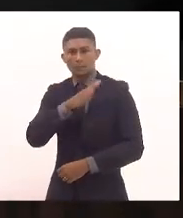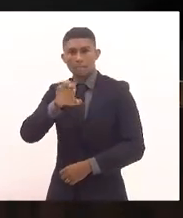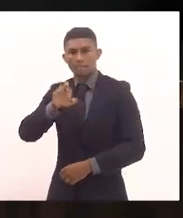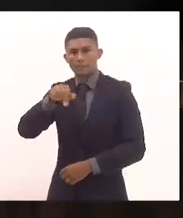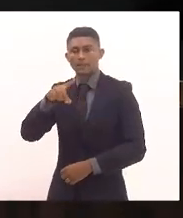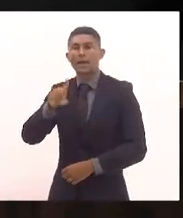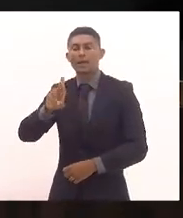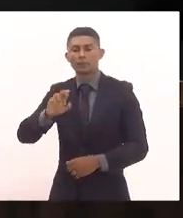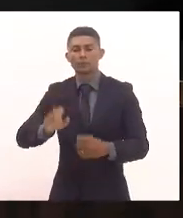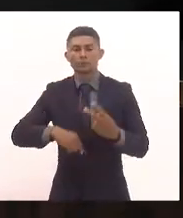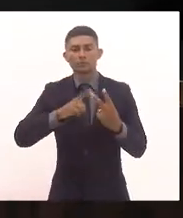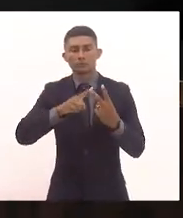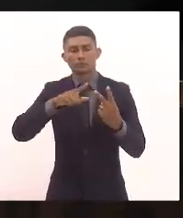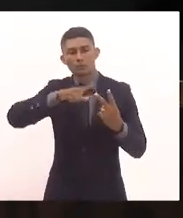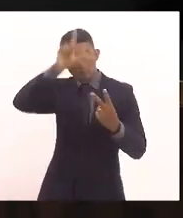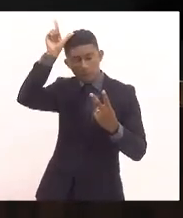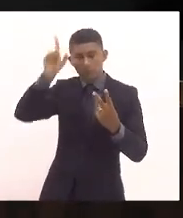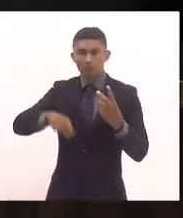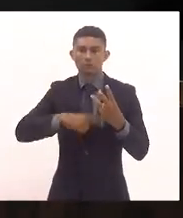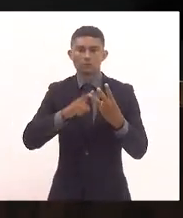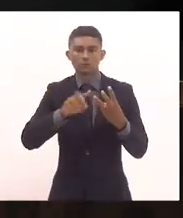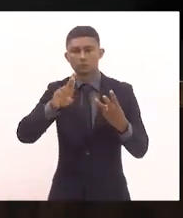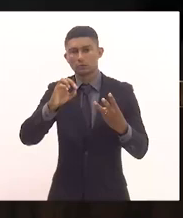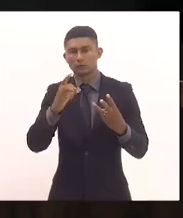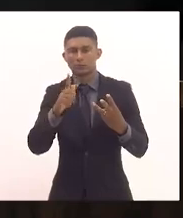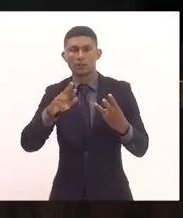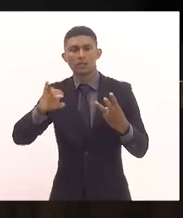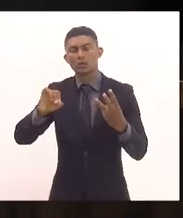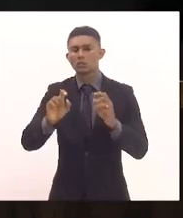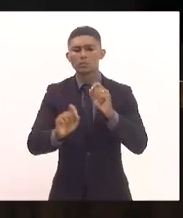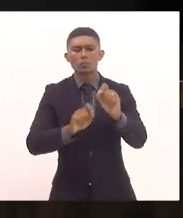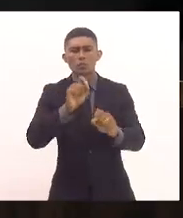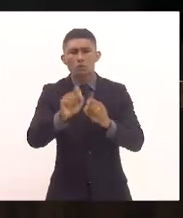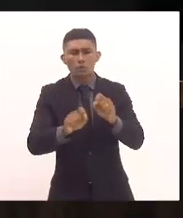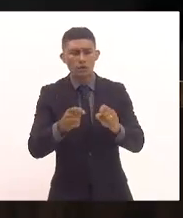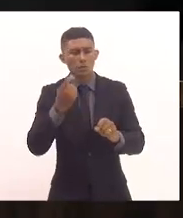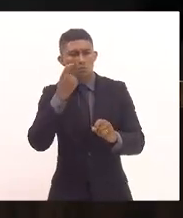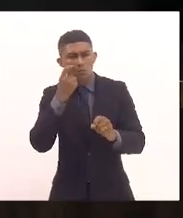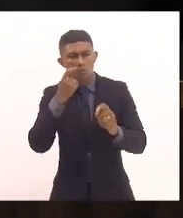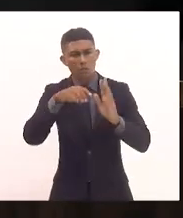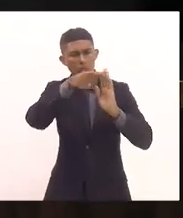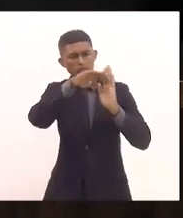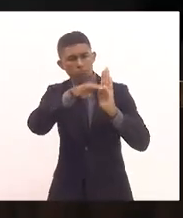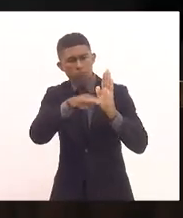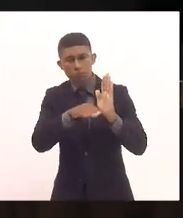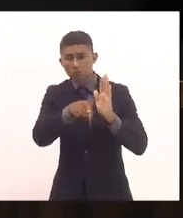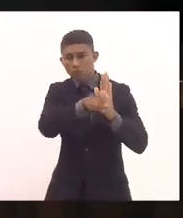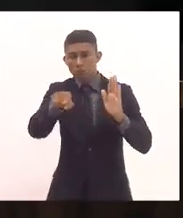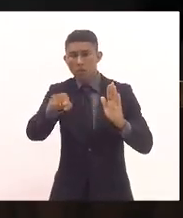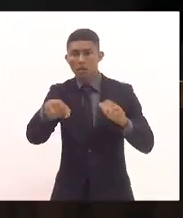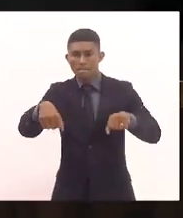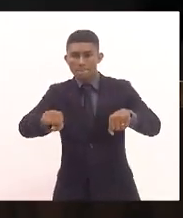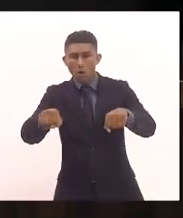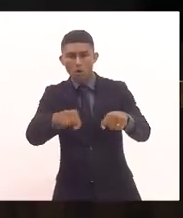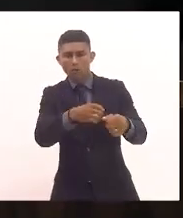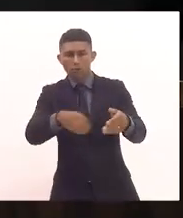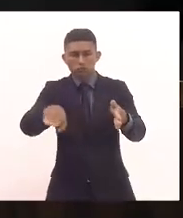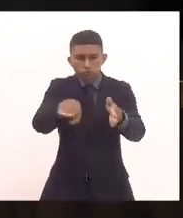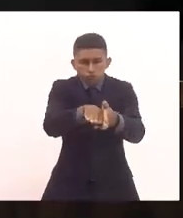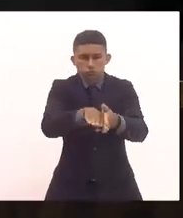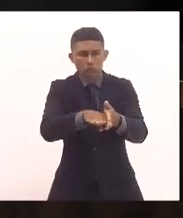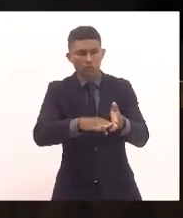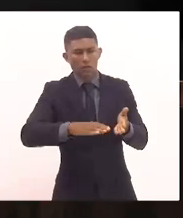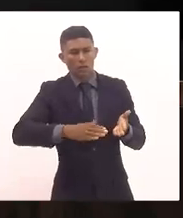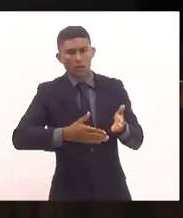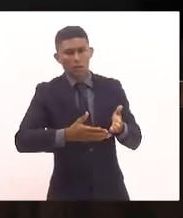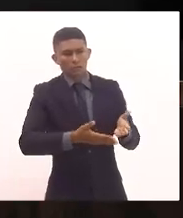Marta Rocha, Luiz Martins e Rodrigo Amorim, que estabelece procedimento para remoção de motocicletas, motonetas e ciclomotores na